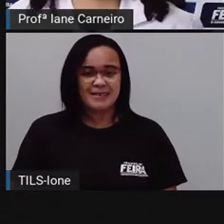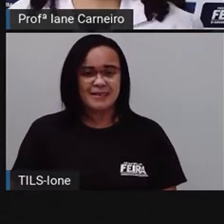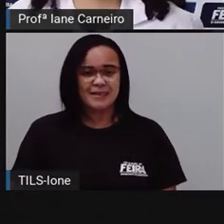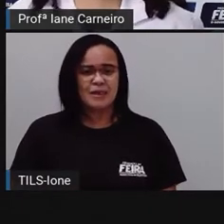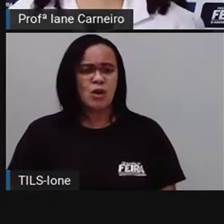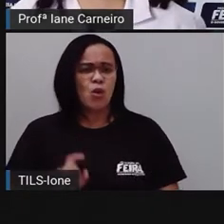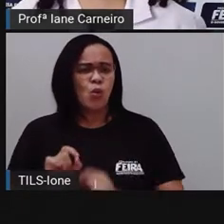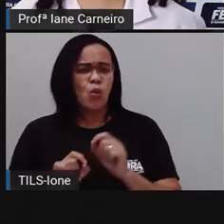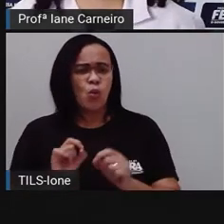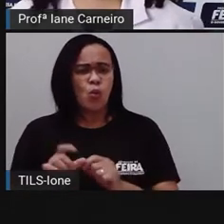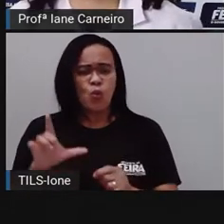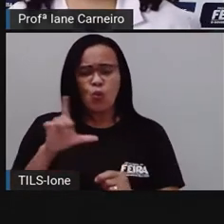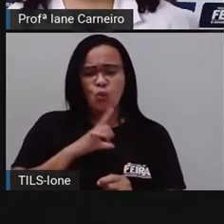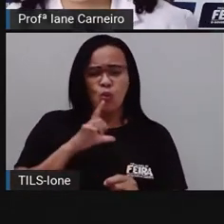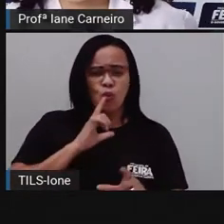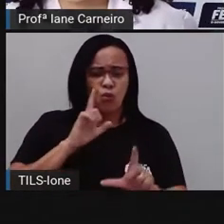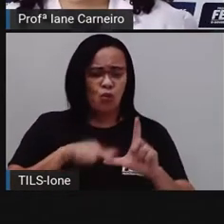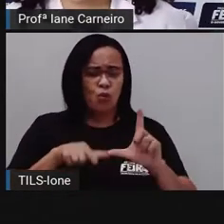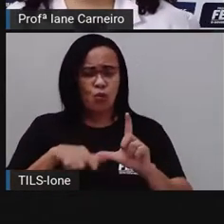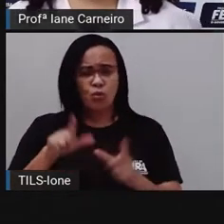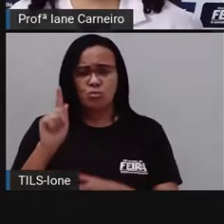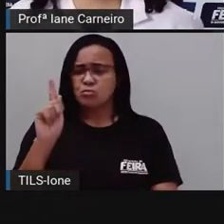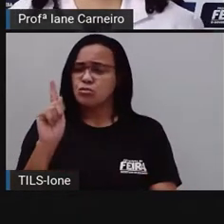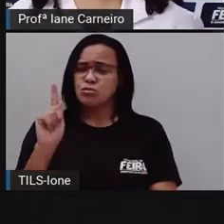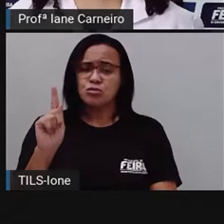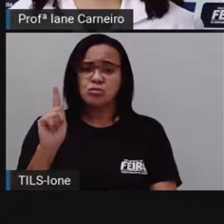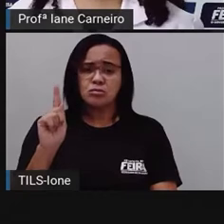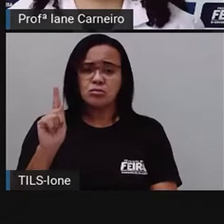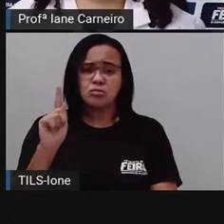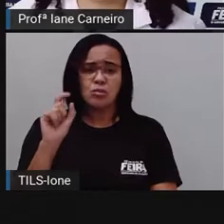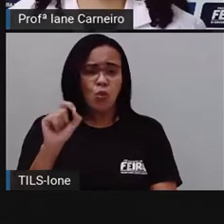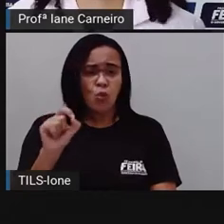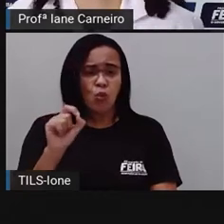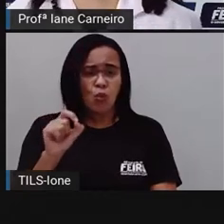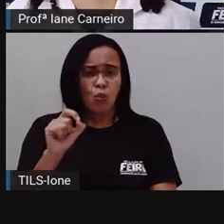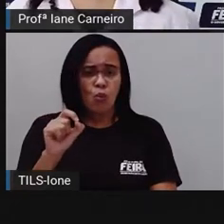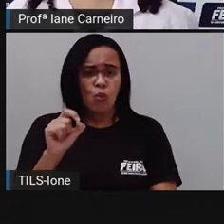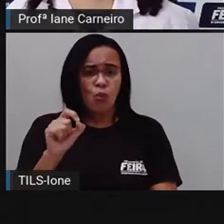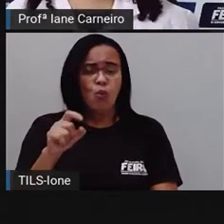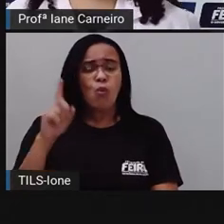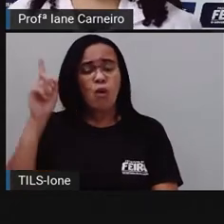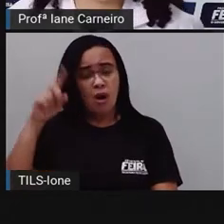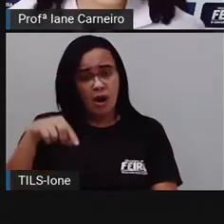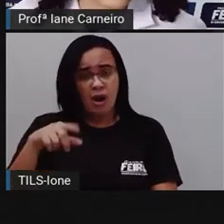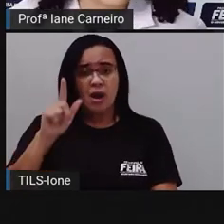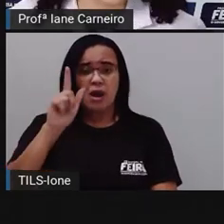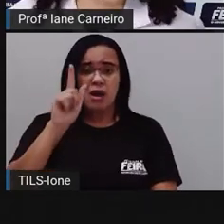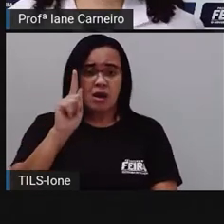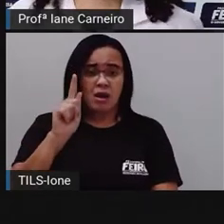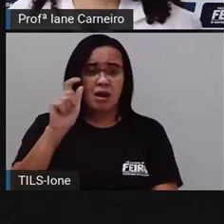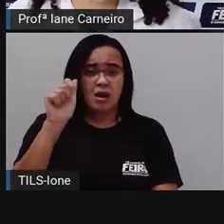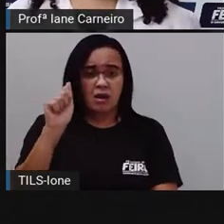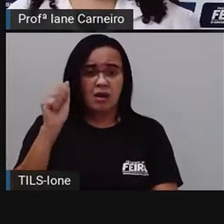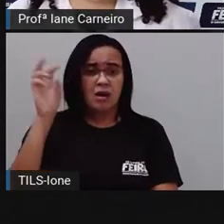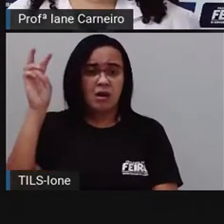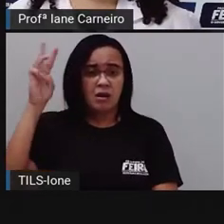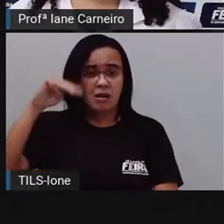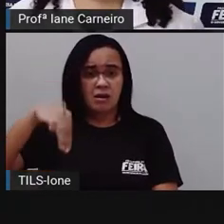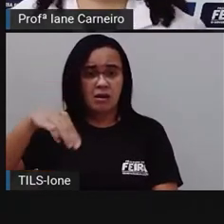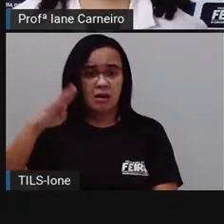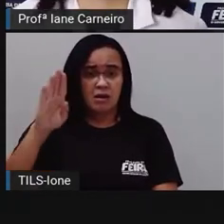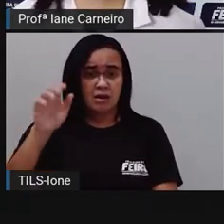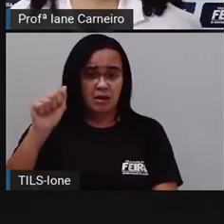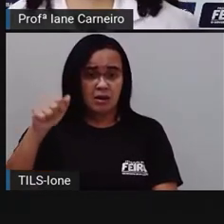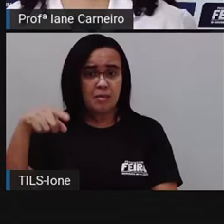O que tem com letra G? Gambá. Um grupo de gatos e a